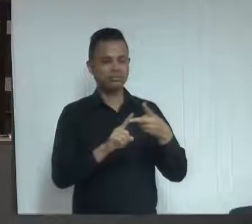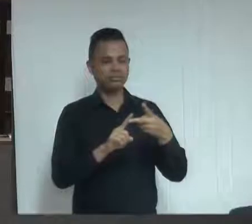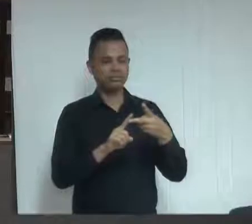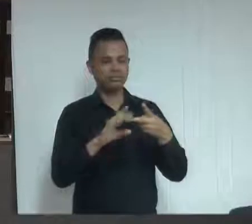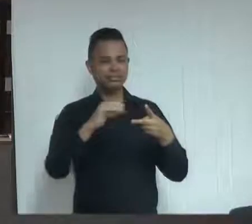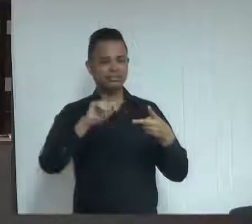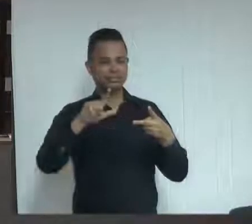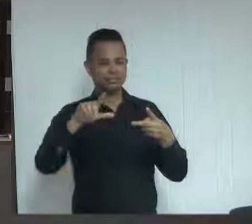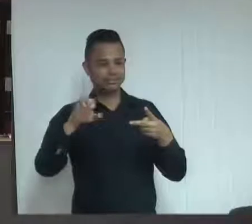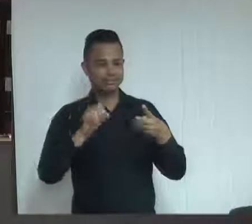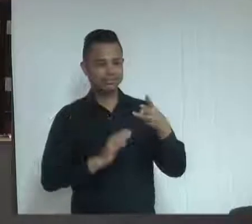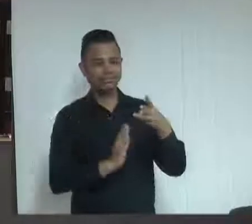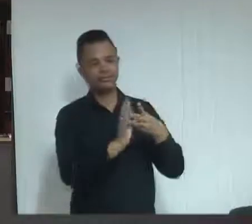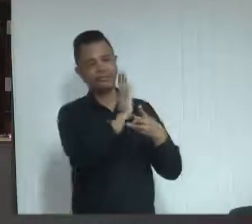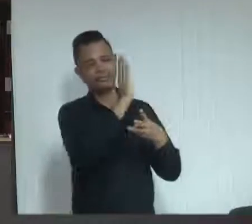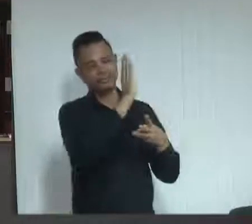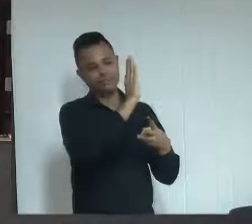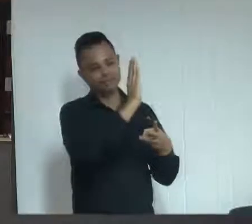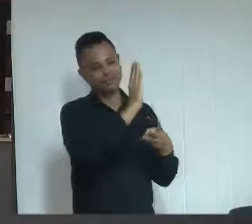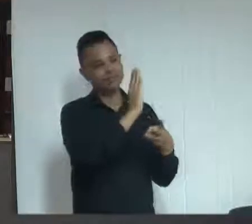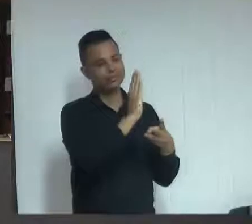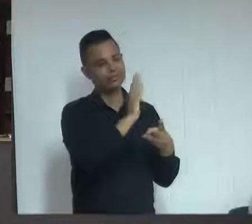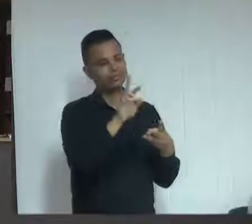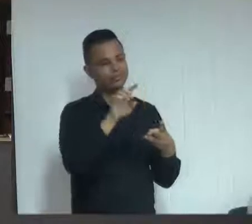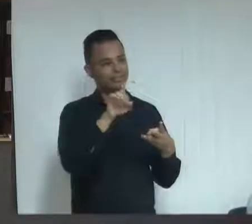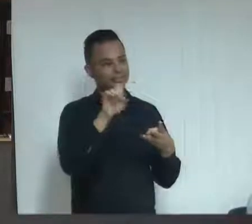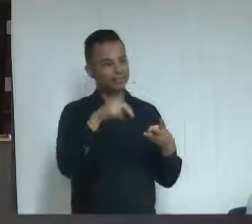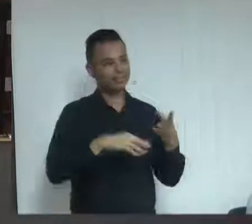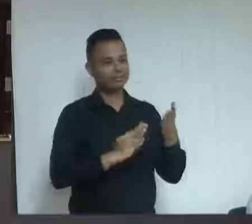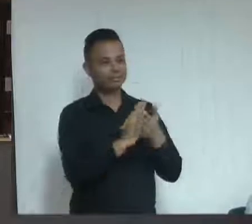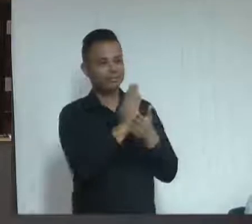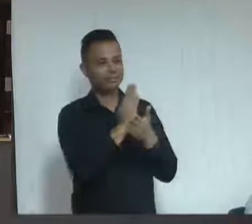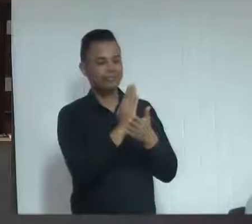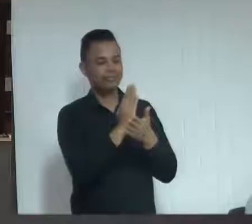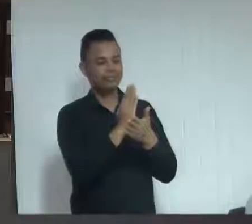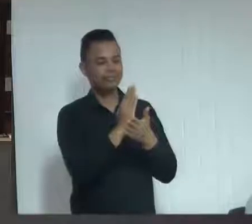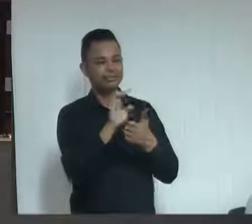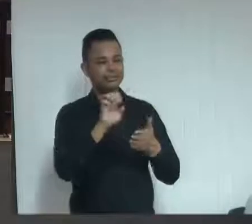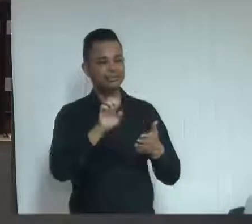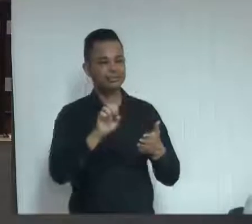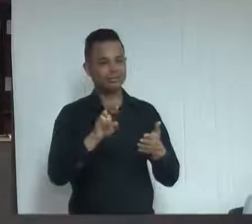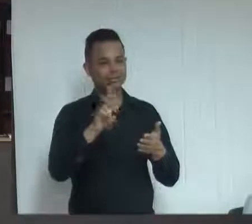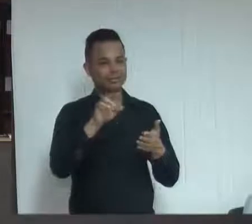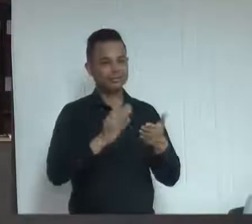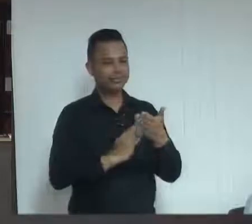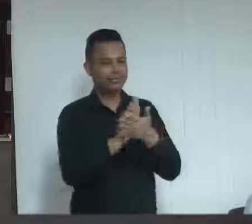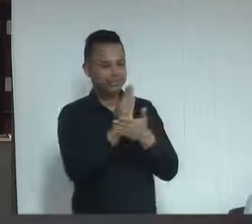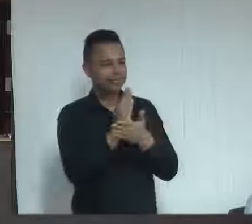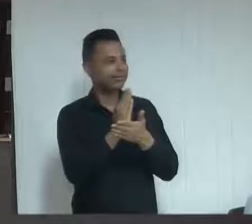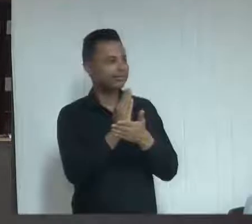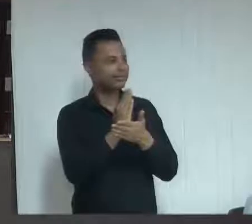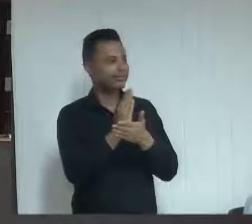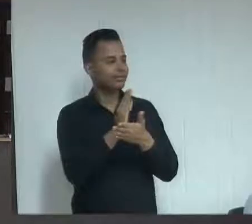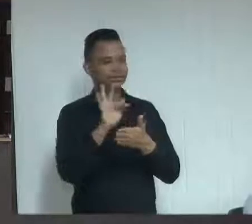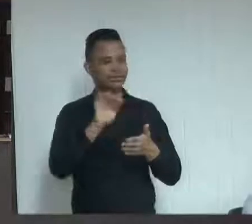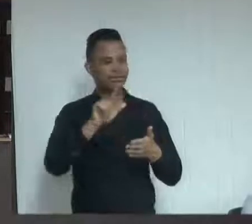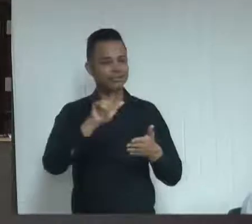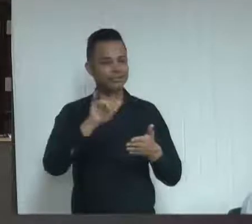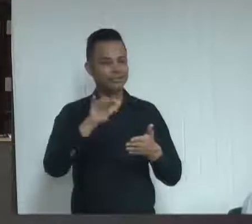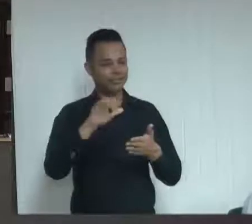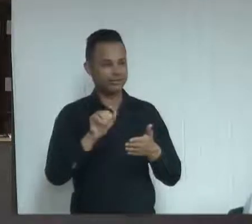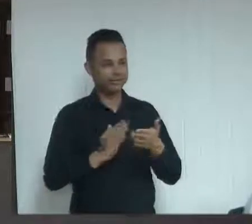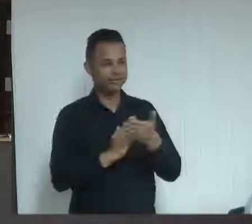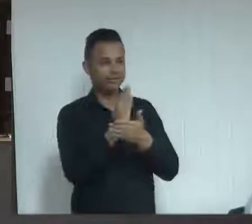Vereador Carlos Florentino. Aprovo. Vereador Edson PC. Aprovo. Vereador Edu Gelme. Aprovo. Vereadora Flávia Bittar.